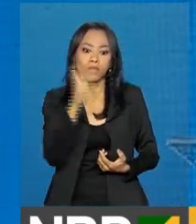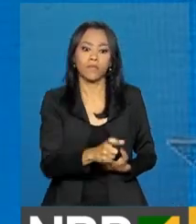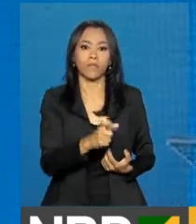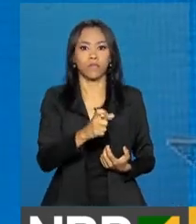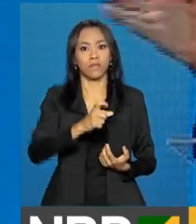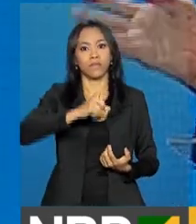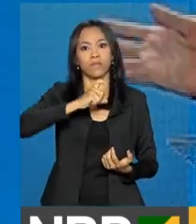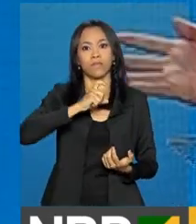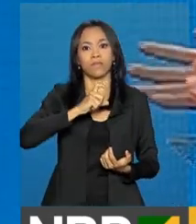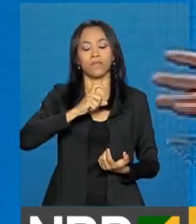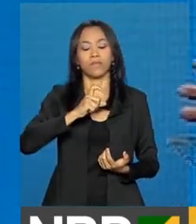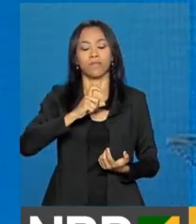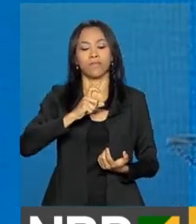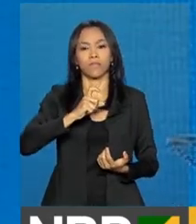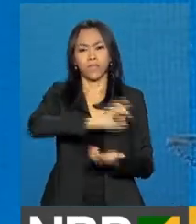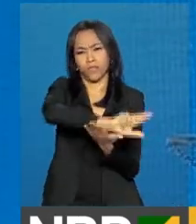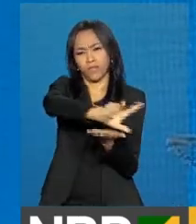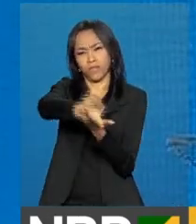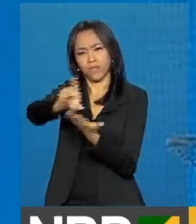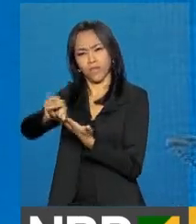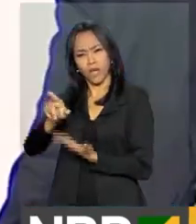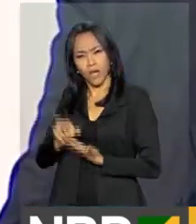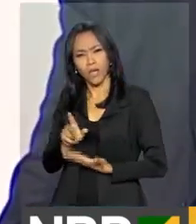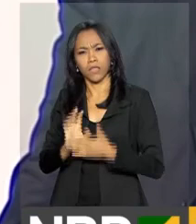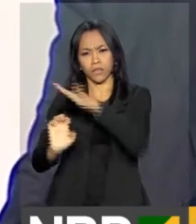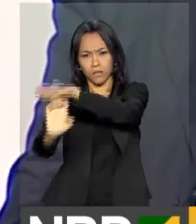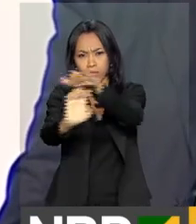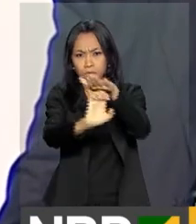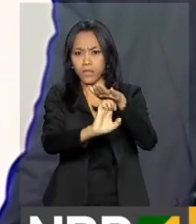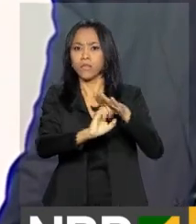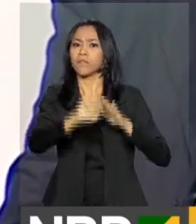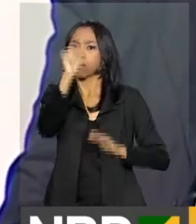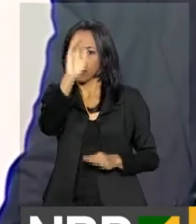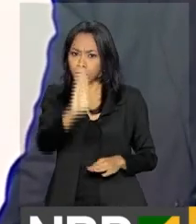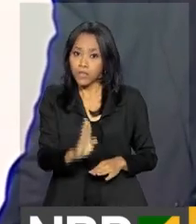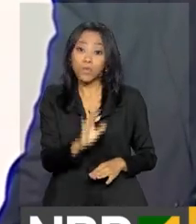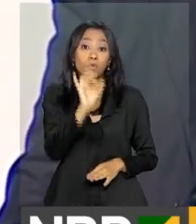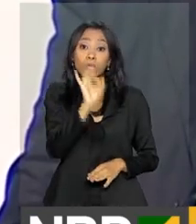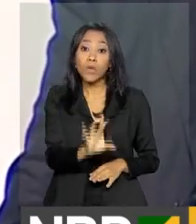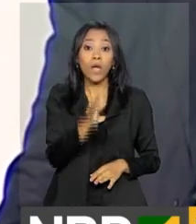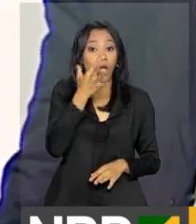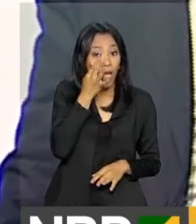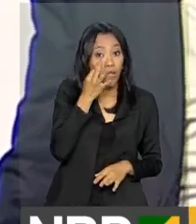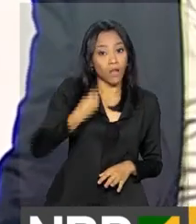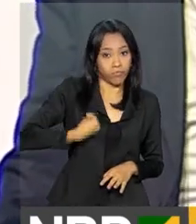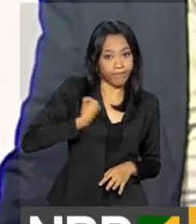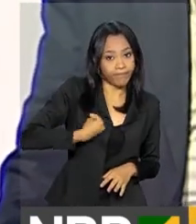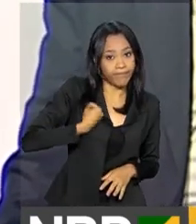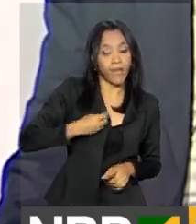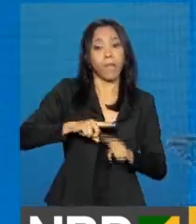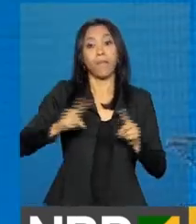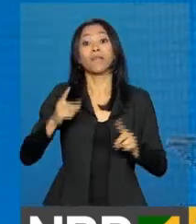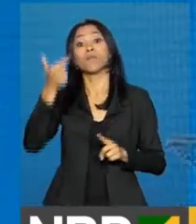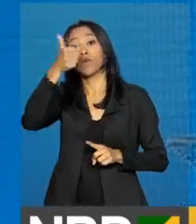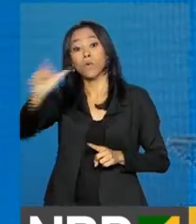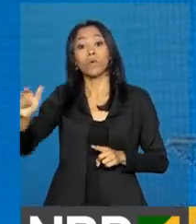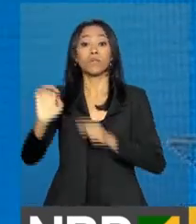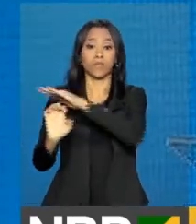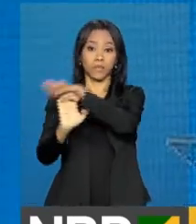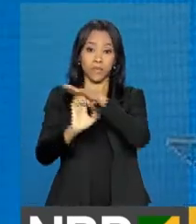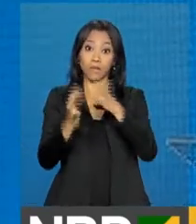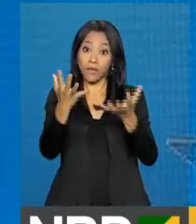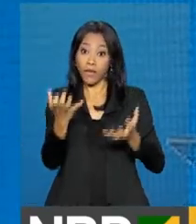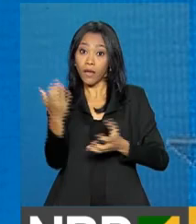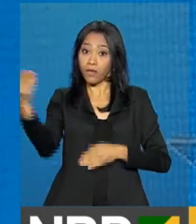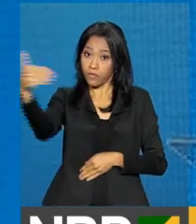dos investidores estrangeiros, não só apenas aqueles que investem, mas os que querem investir